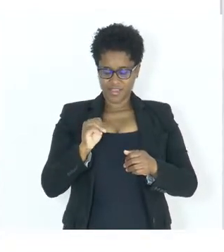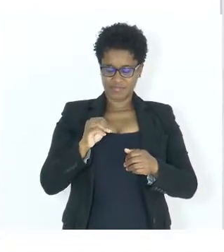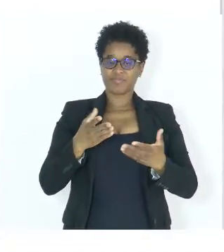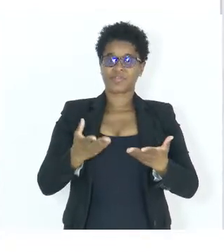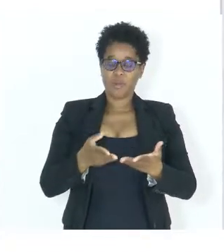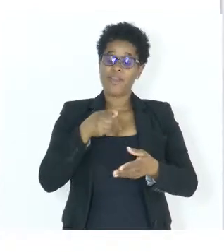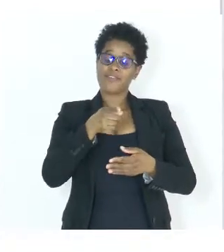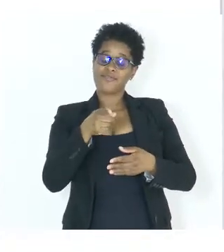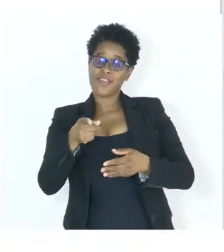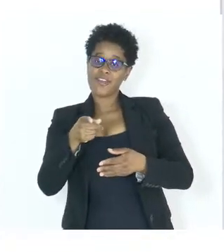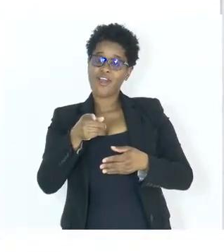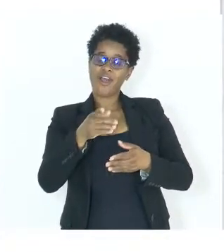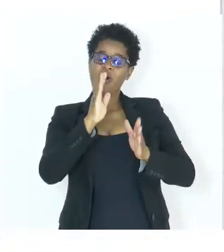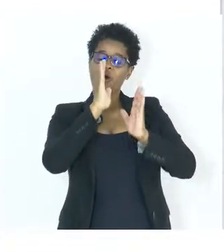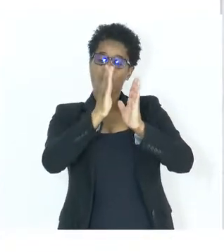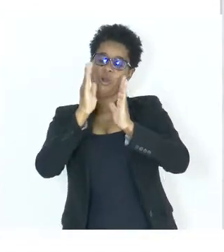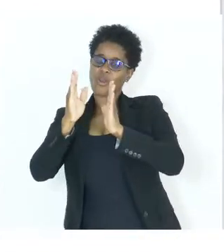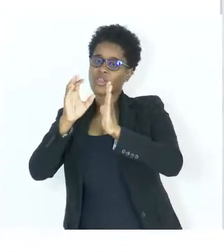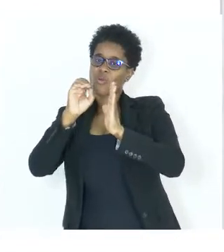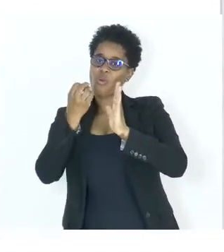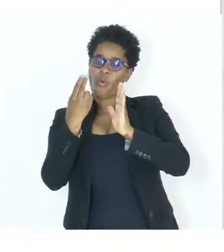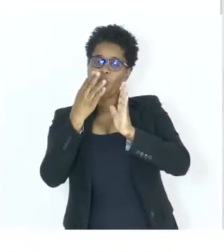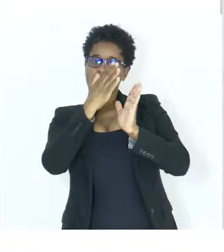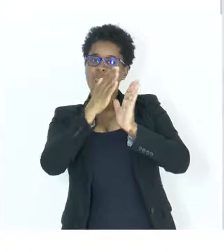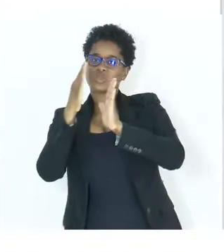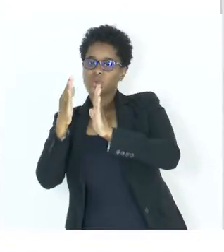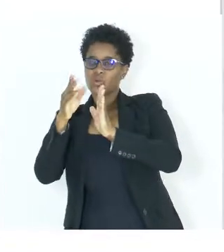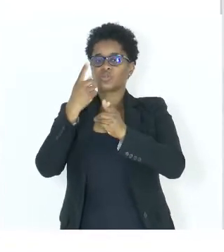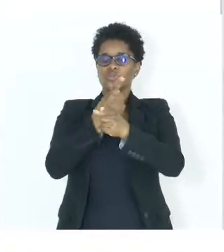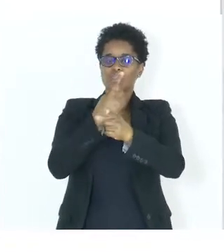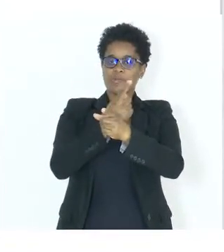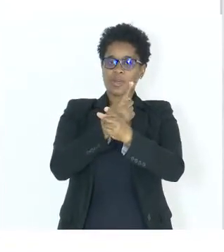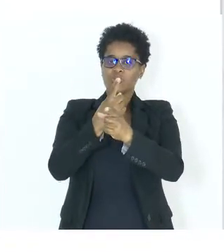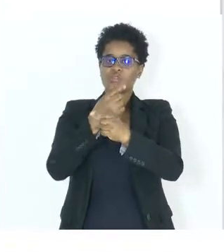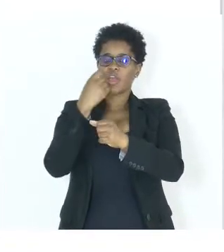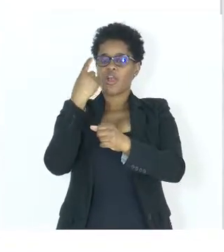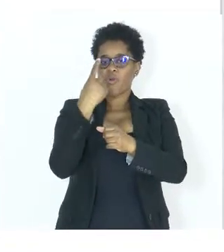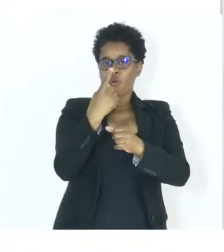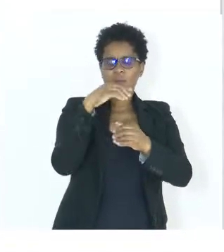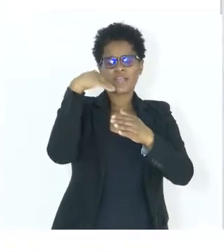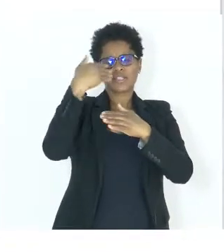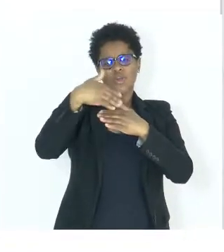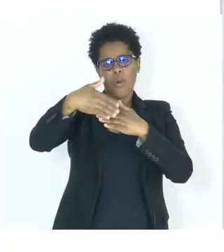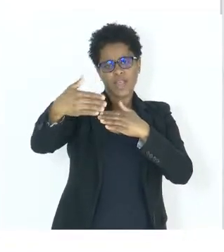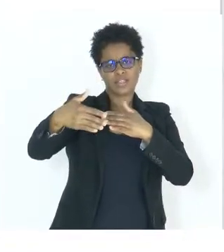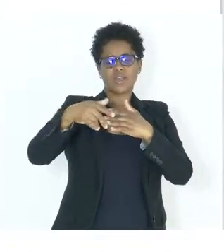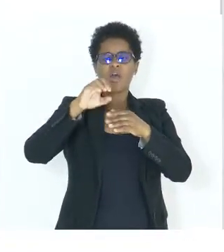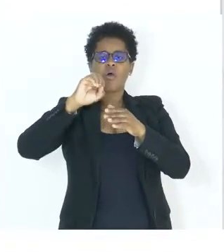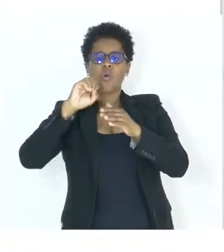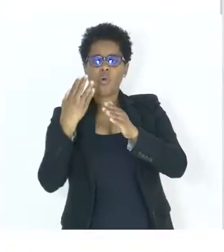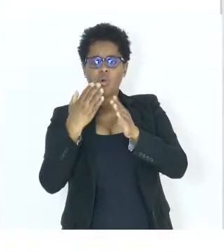indicam ordem ou posição dos elementos em uma sequência